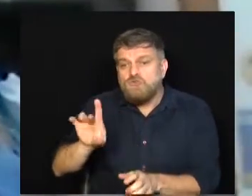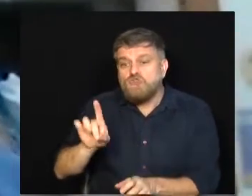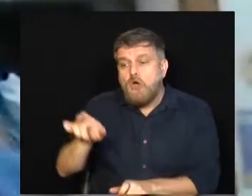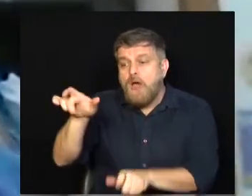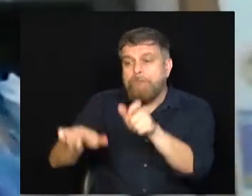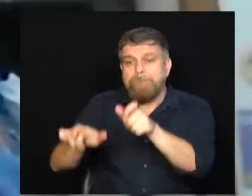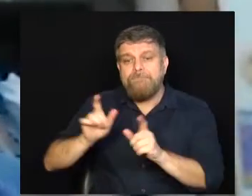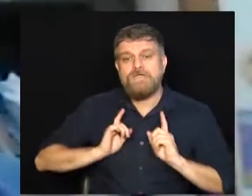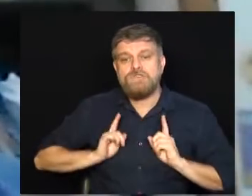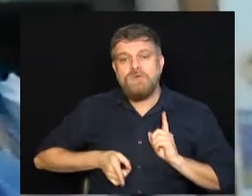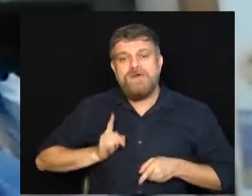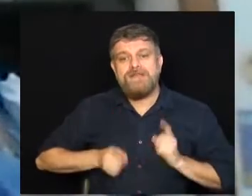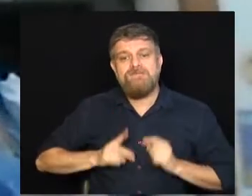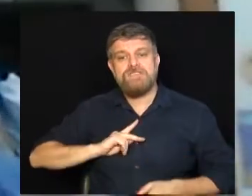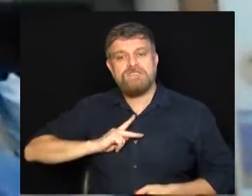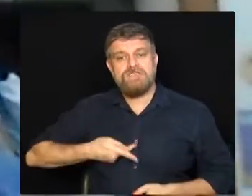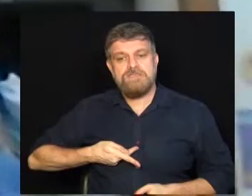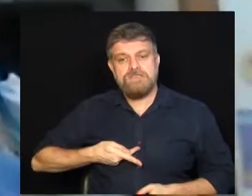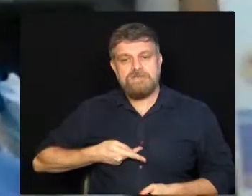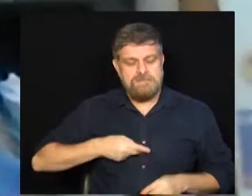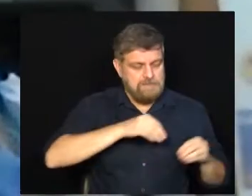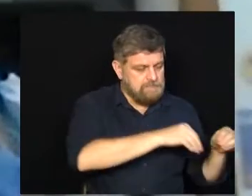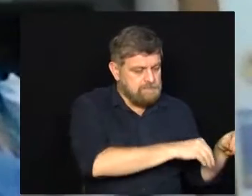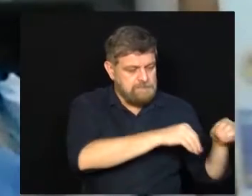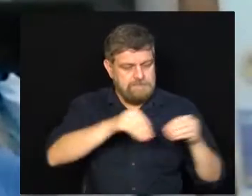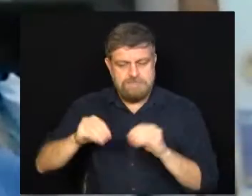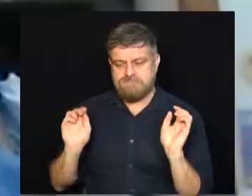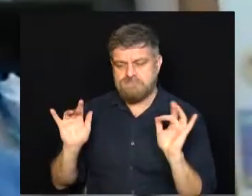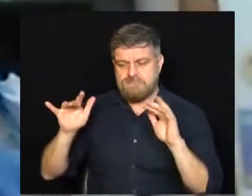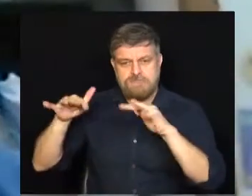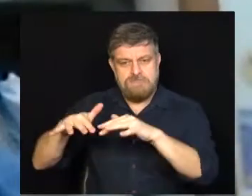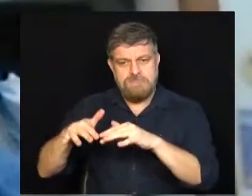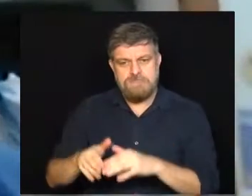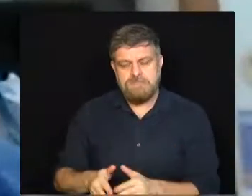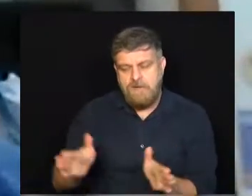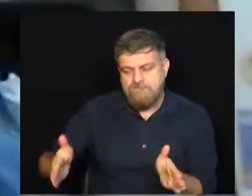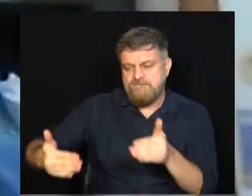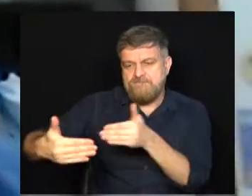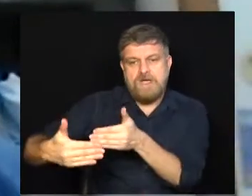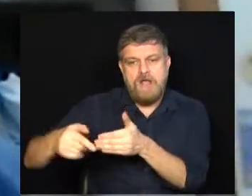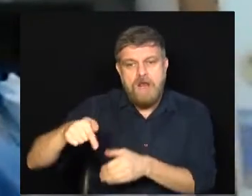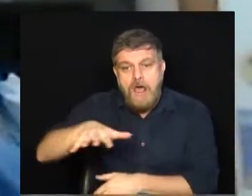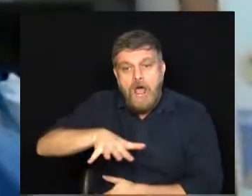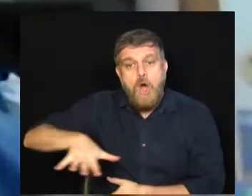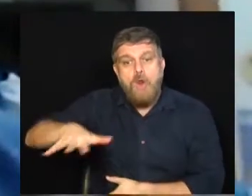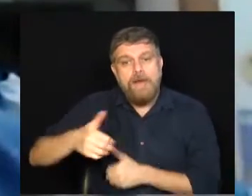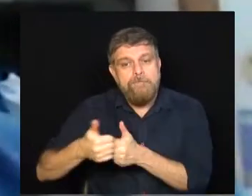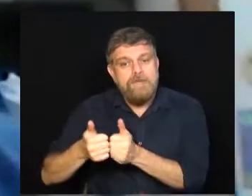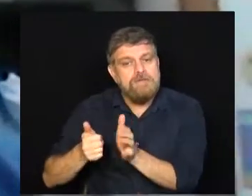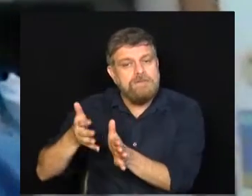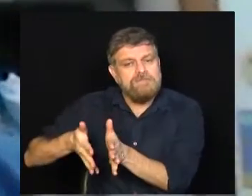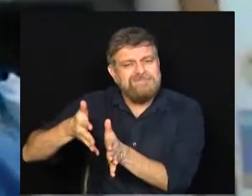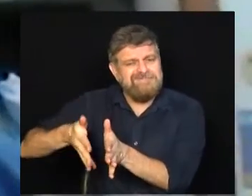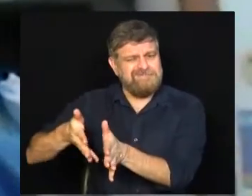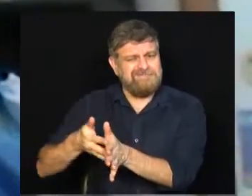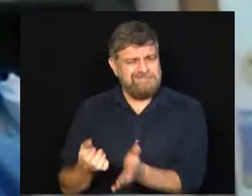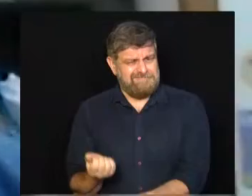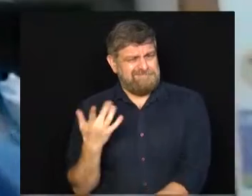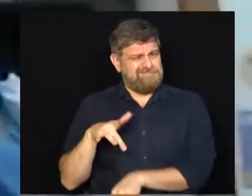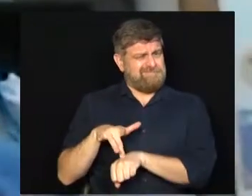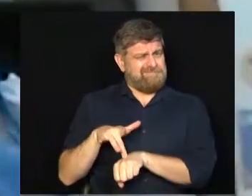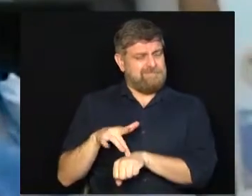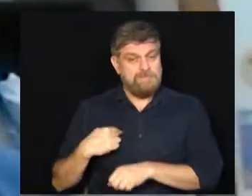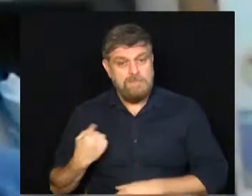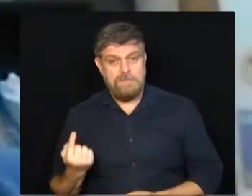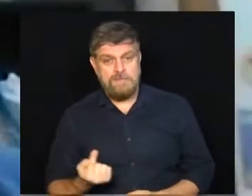jornais de 97 e 98, por aí, vai localizar. Bom, portanto, a gente observa,